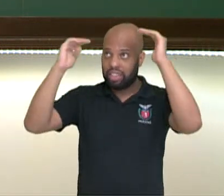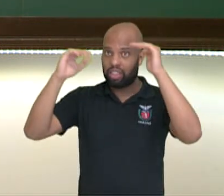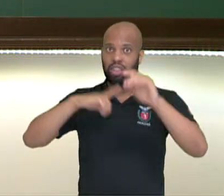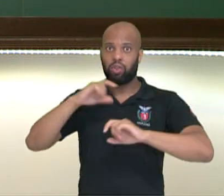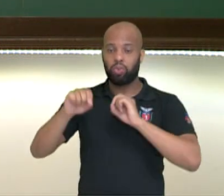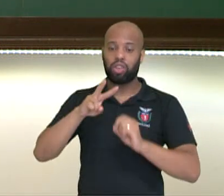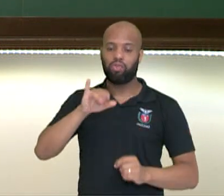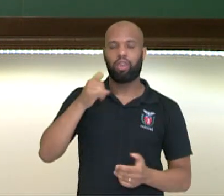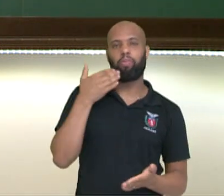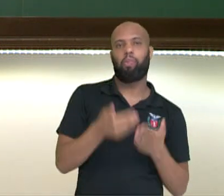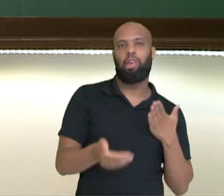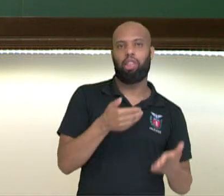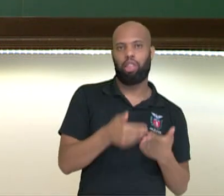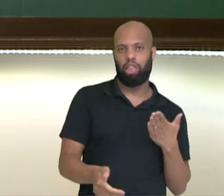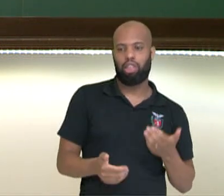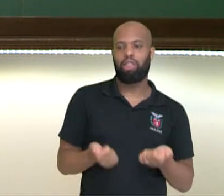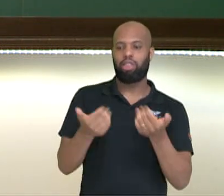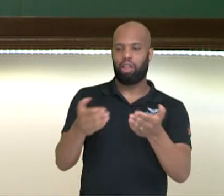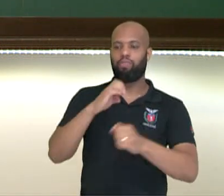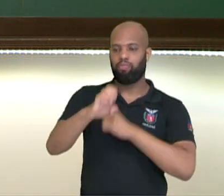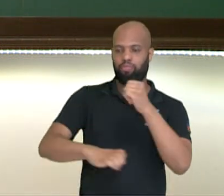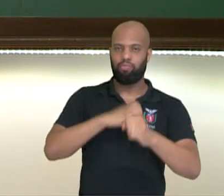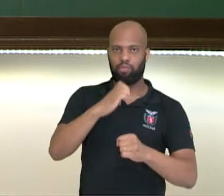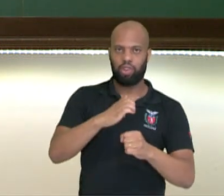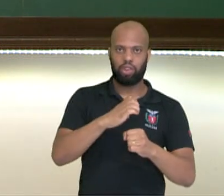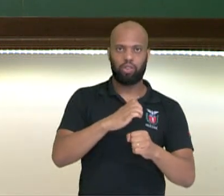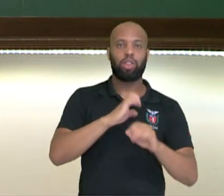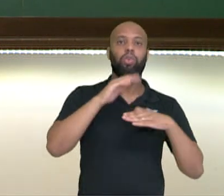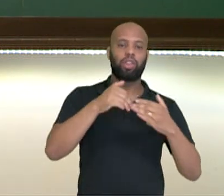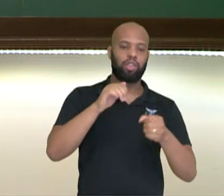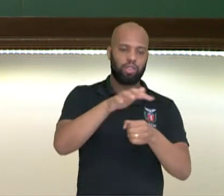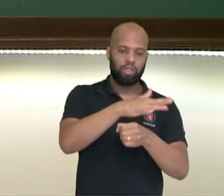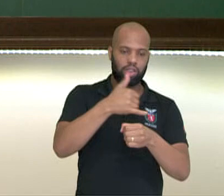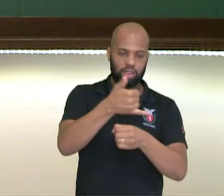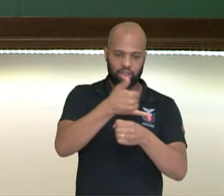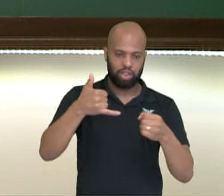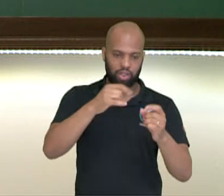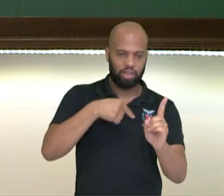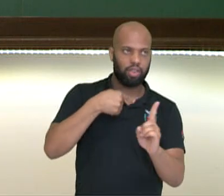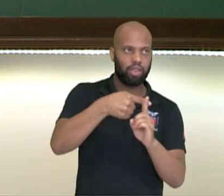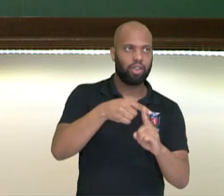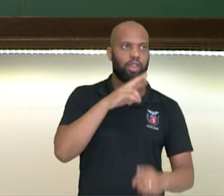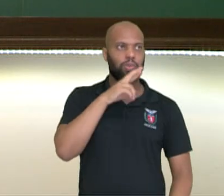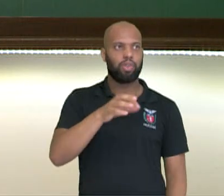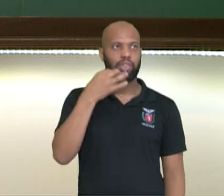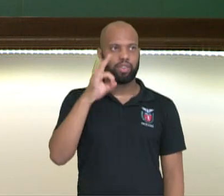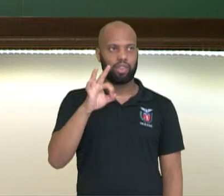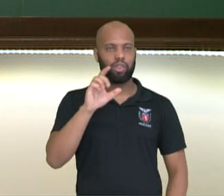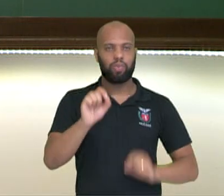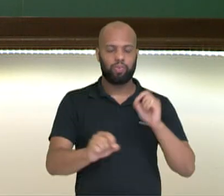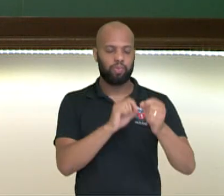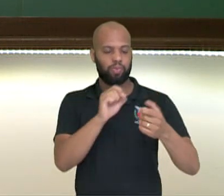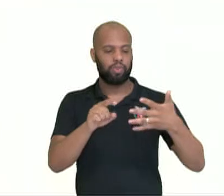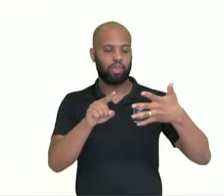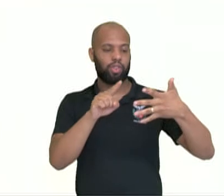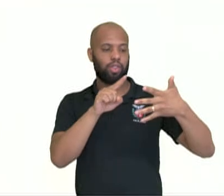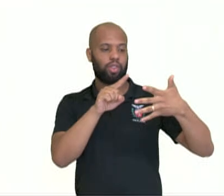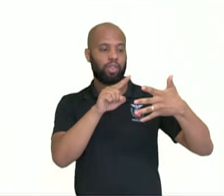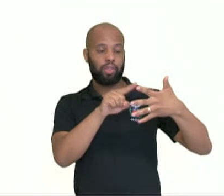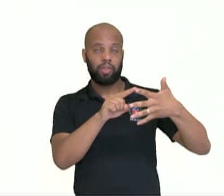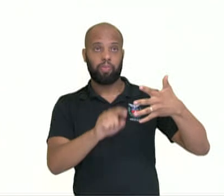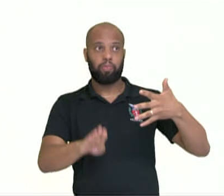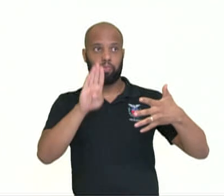tem a tendência de perder elétrons, fica positivo. Então, a resposta certa, letra B. Positivamente, pois